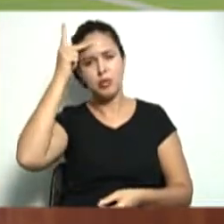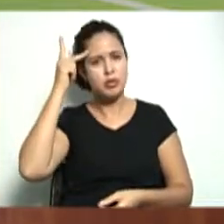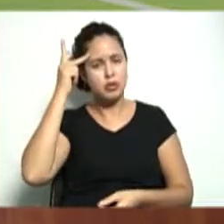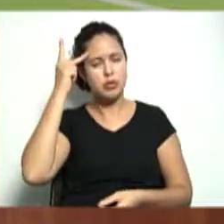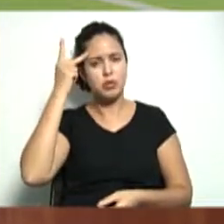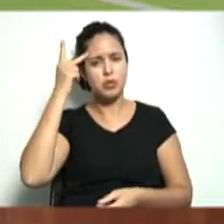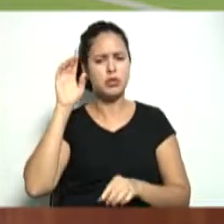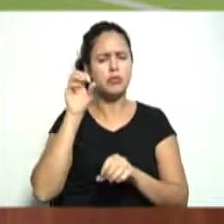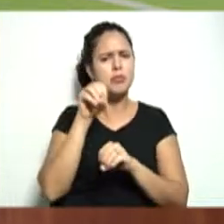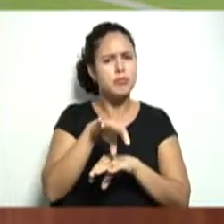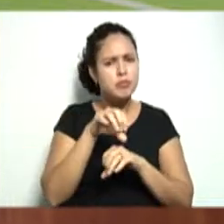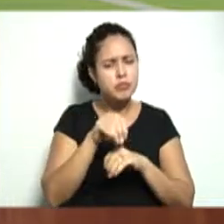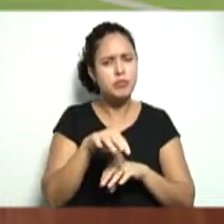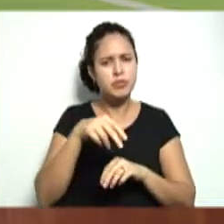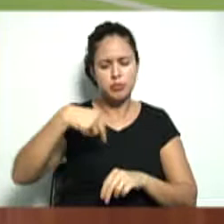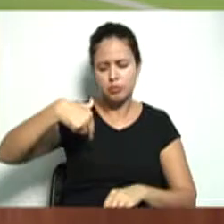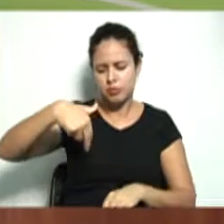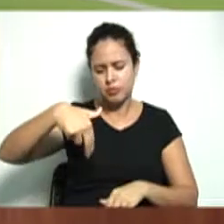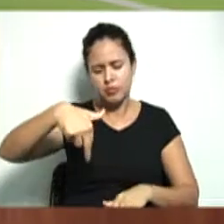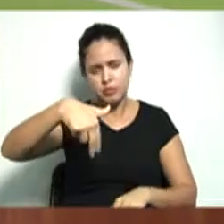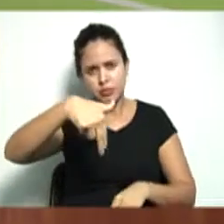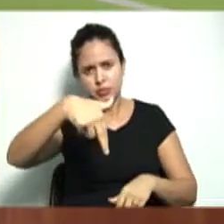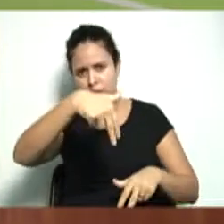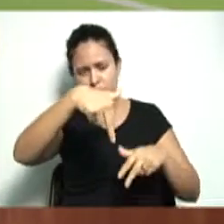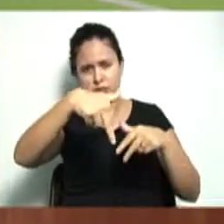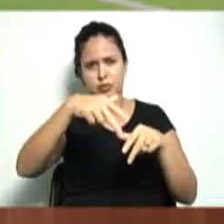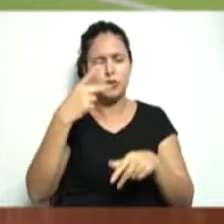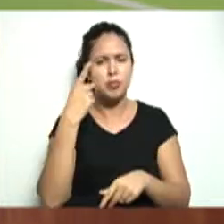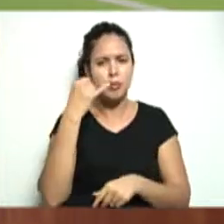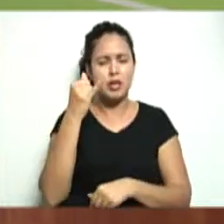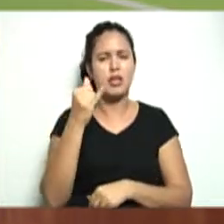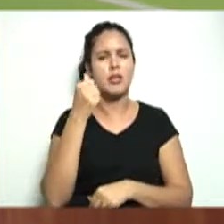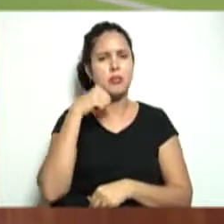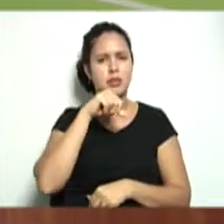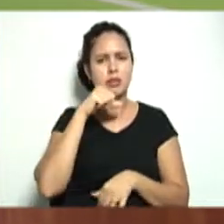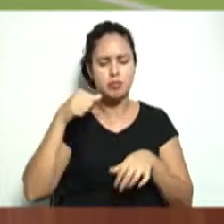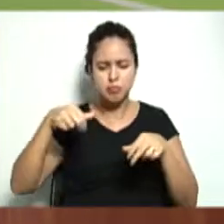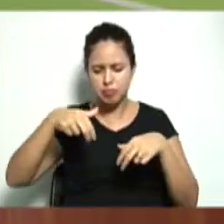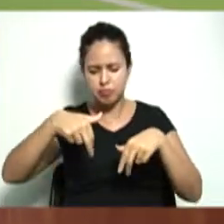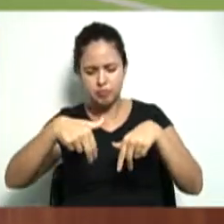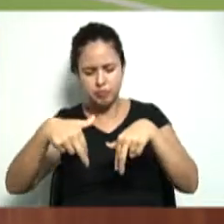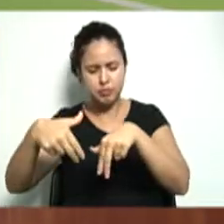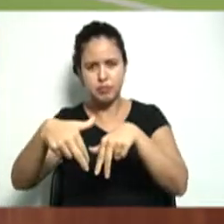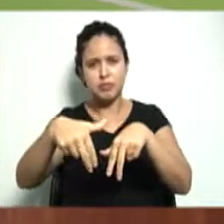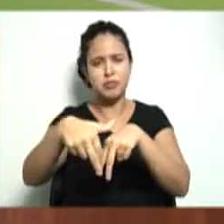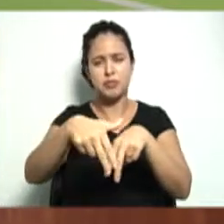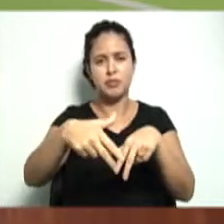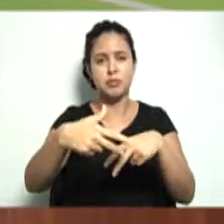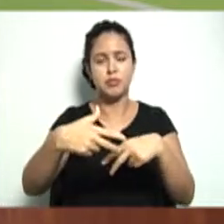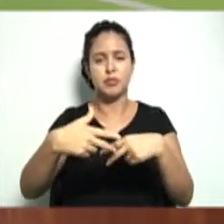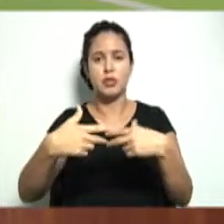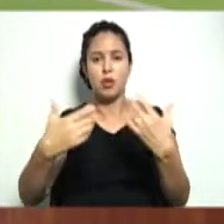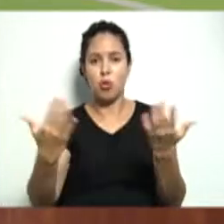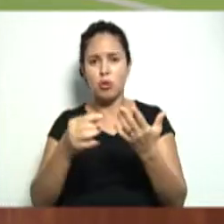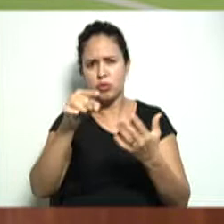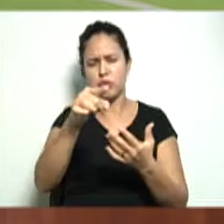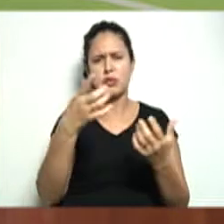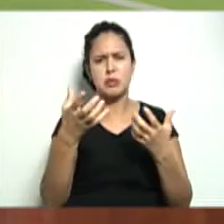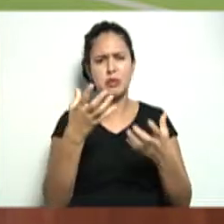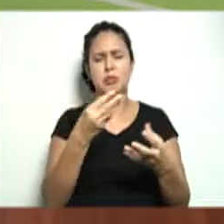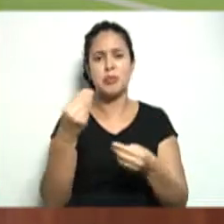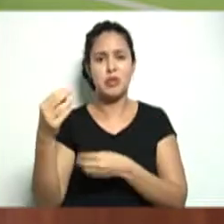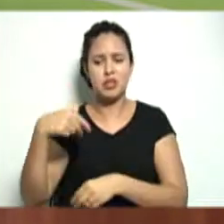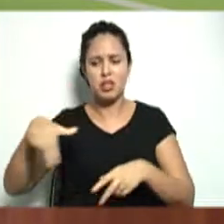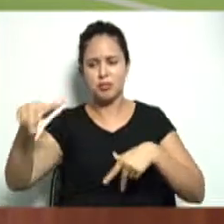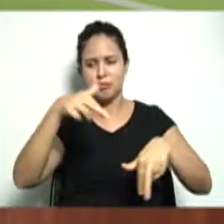caminhar, a andar. Aí ficou assim, dandá, vem filhinho, vem dandá. Hoje tem que mandar você ficar sentado, que é só ficar andando aí